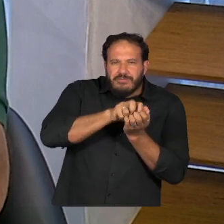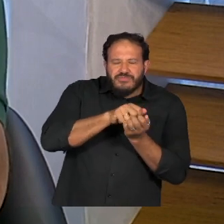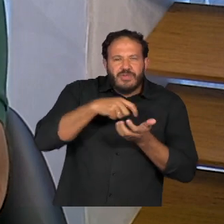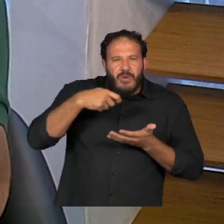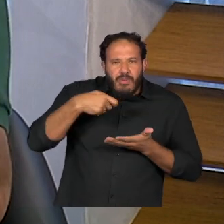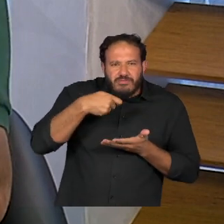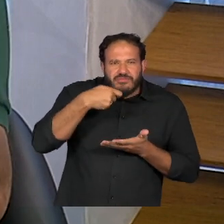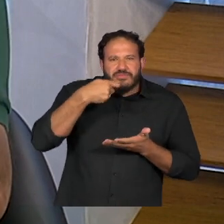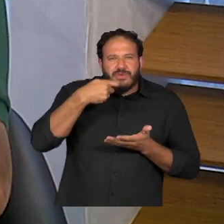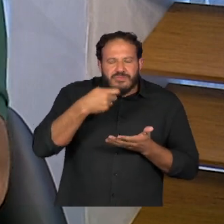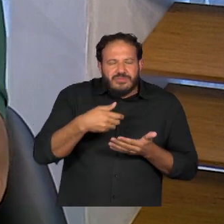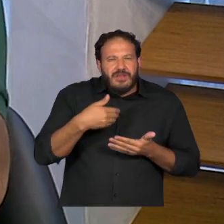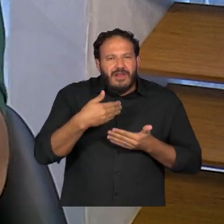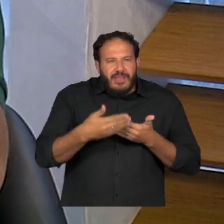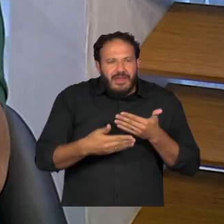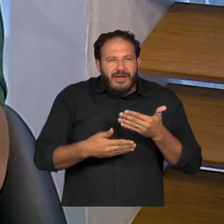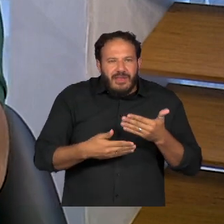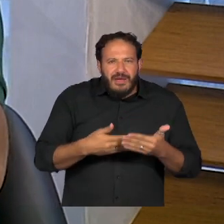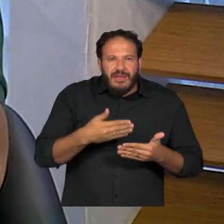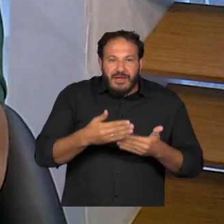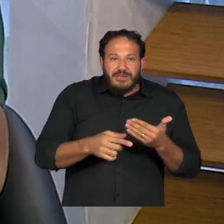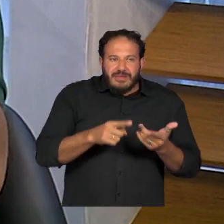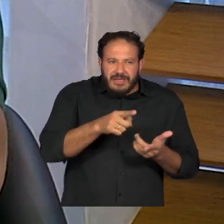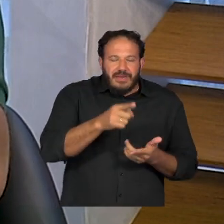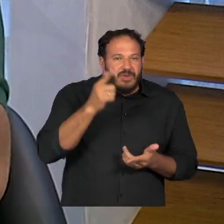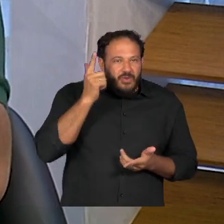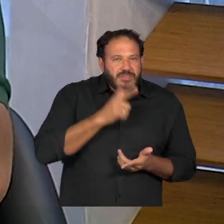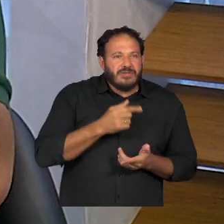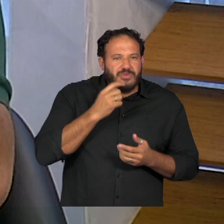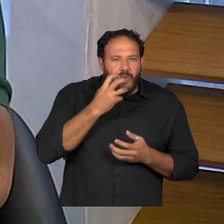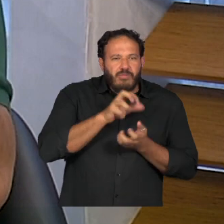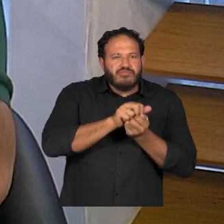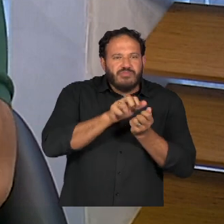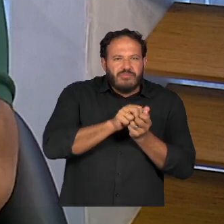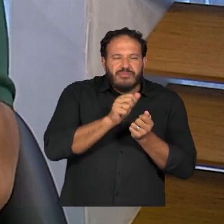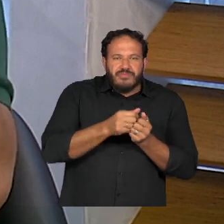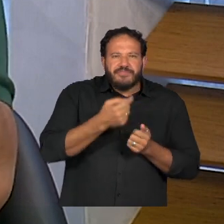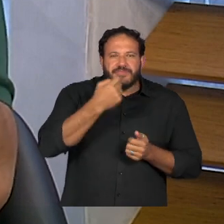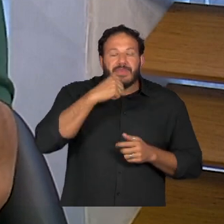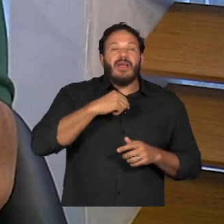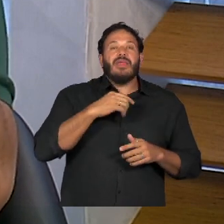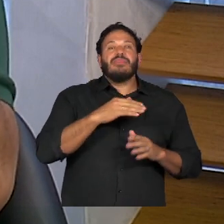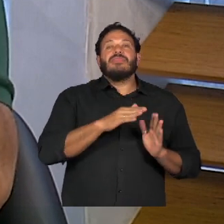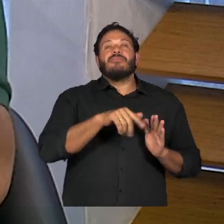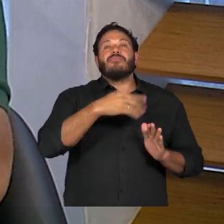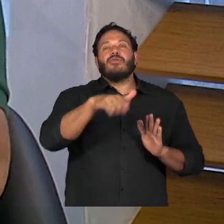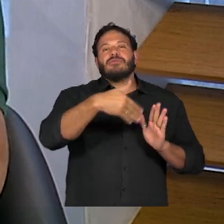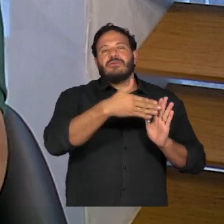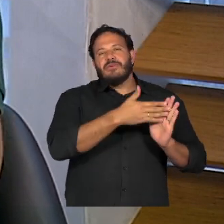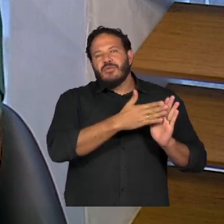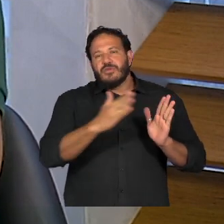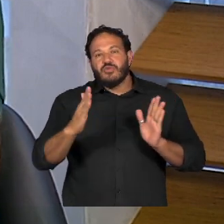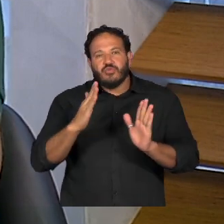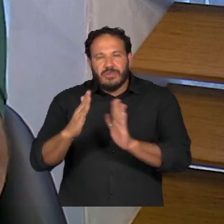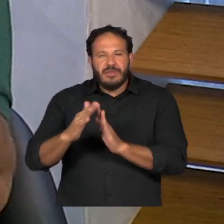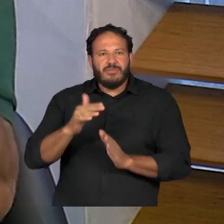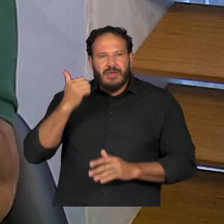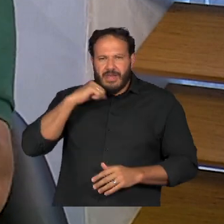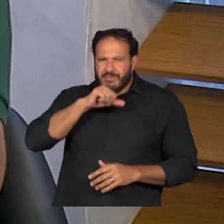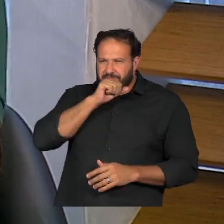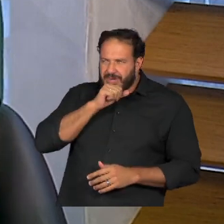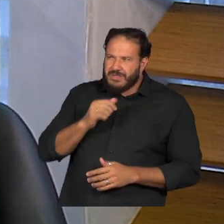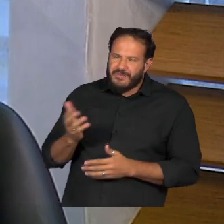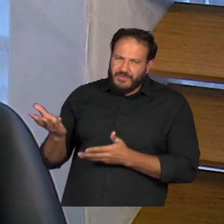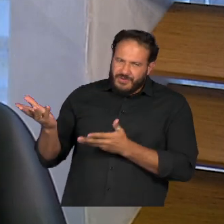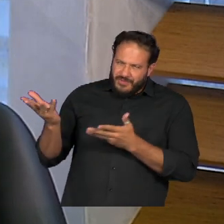mastigação fazendo com que ele passasse a deglutir a comida tempos depois a a mãe foi convidada